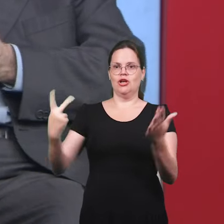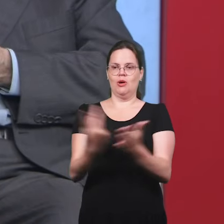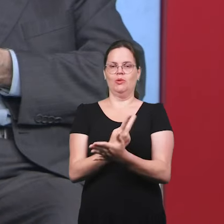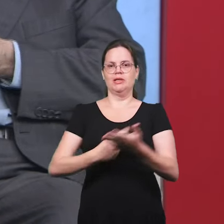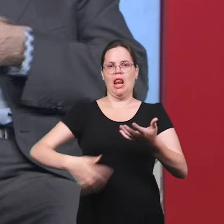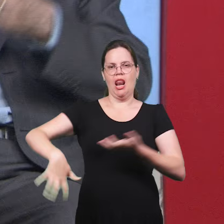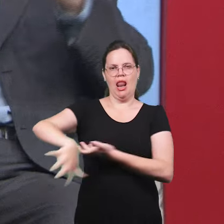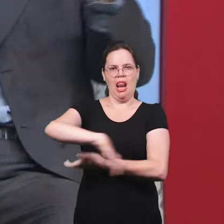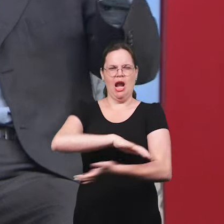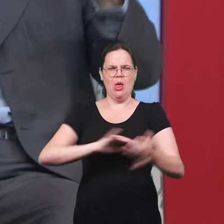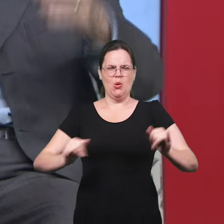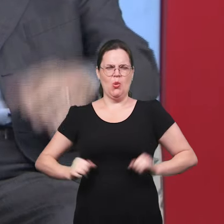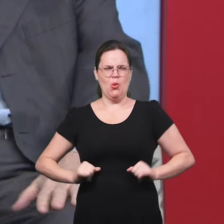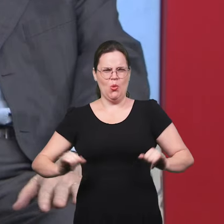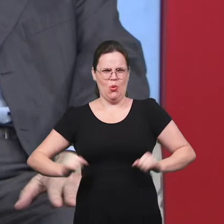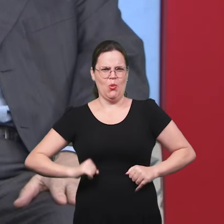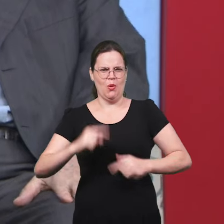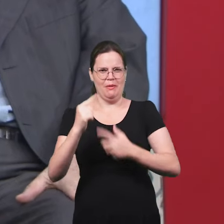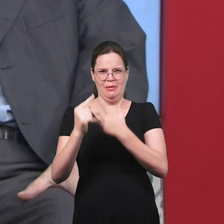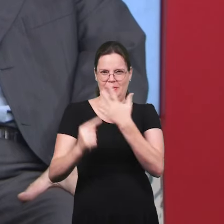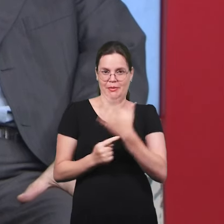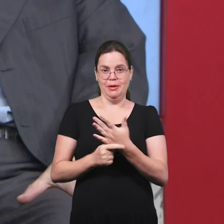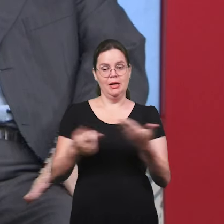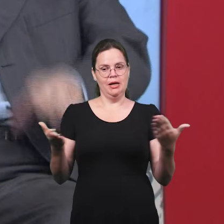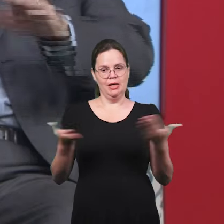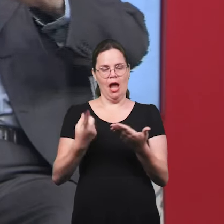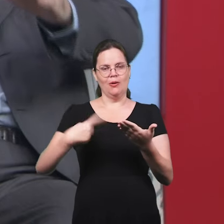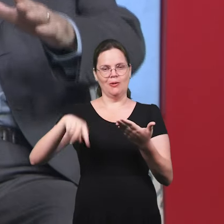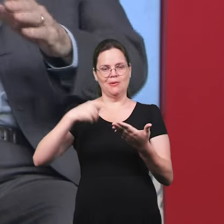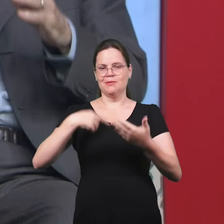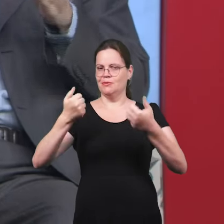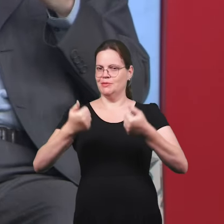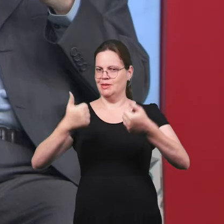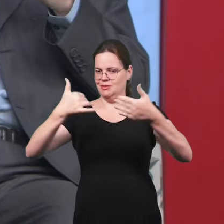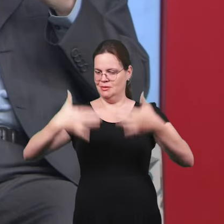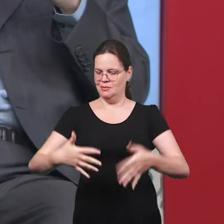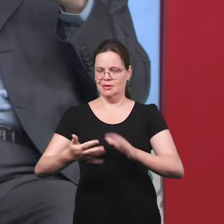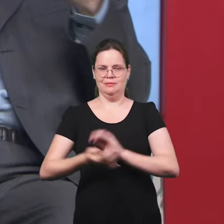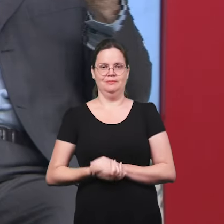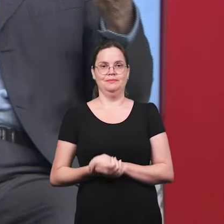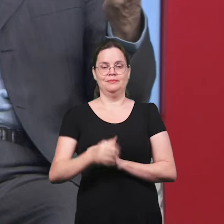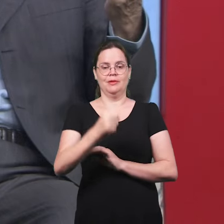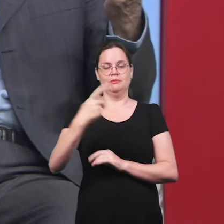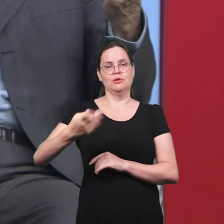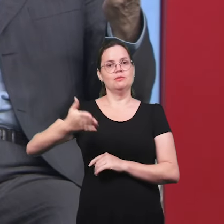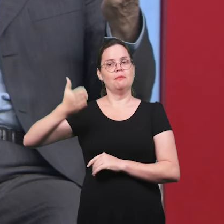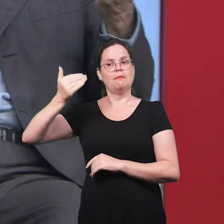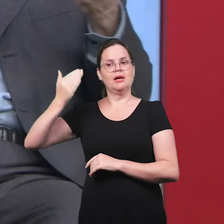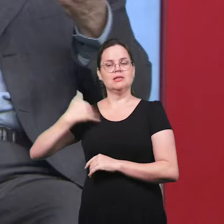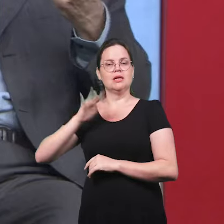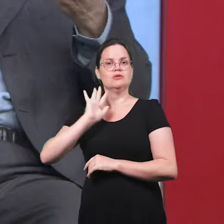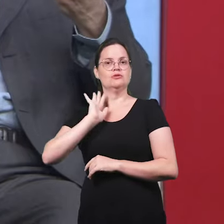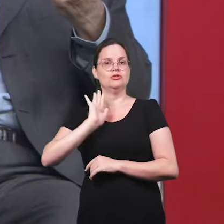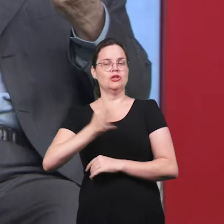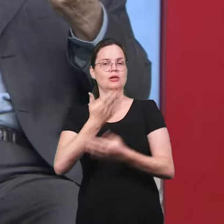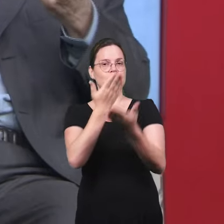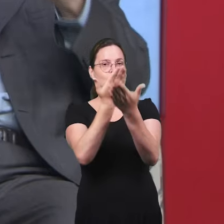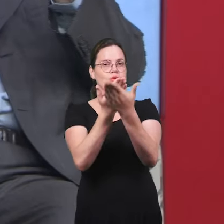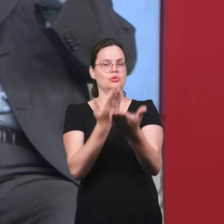disso agora, a terceira etapa das 70 semanas. Nós vimos no episódio passado, na segunda etapa,